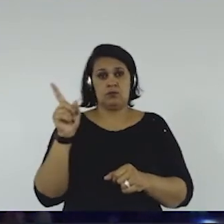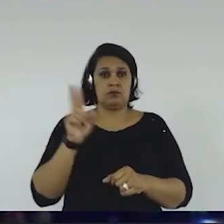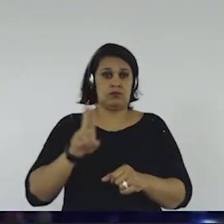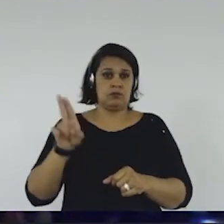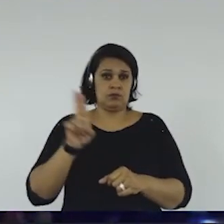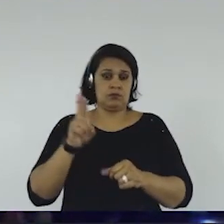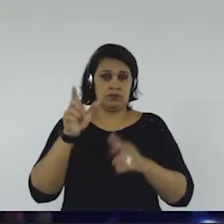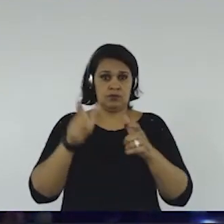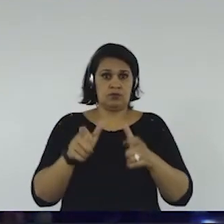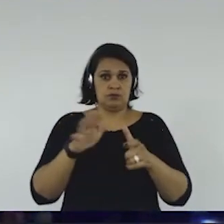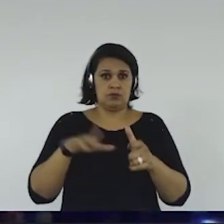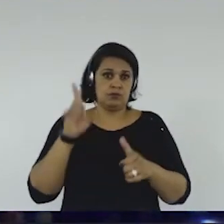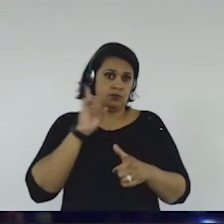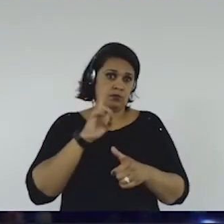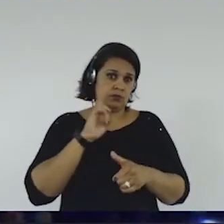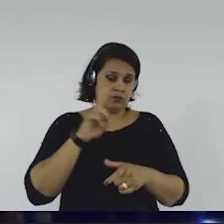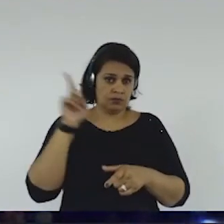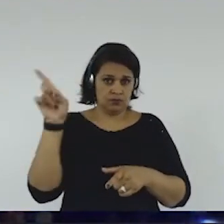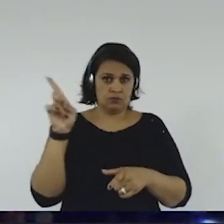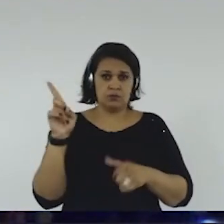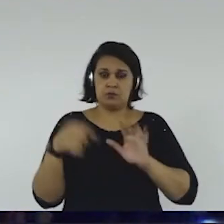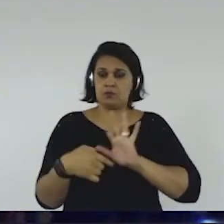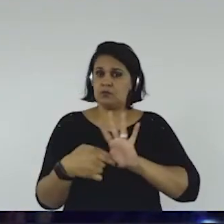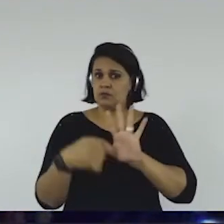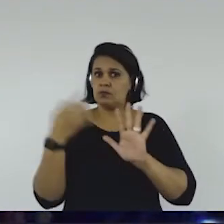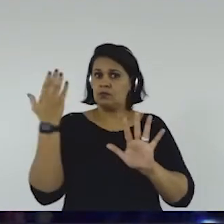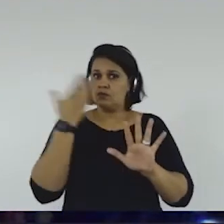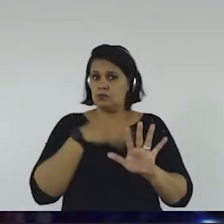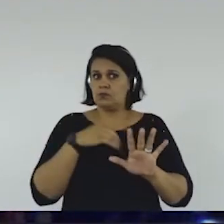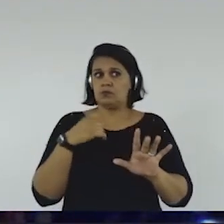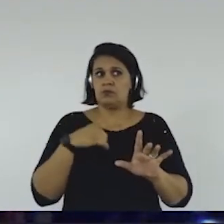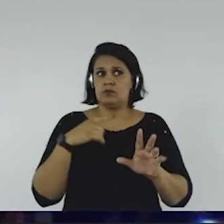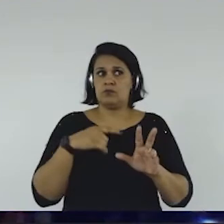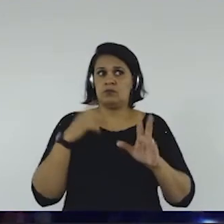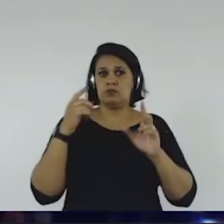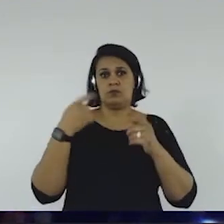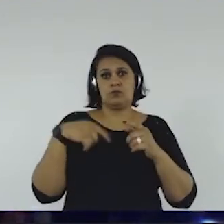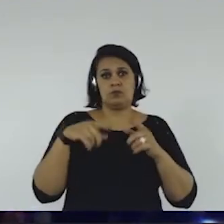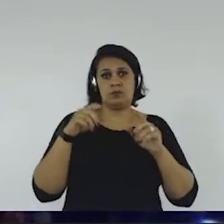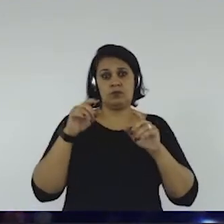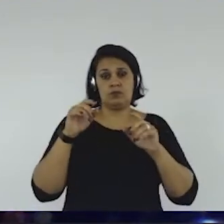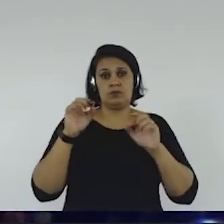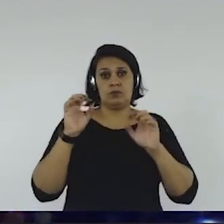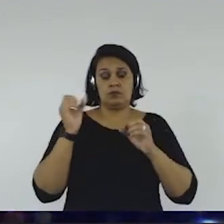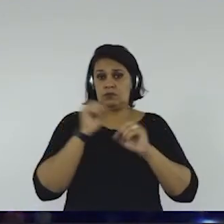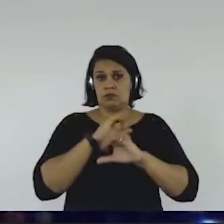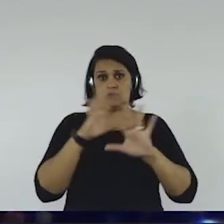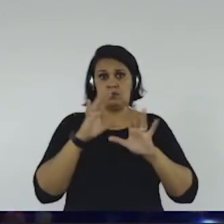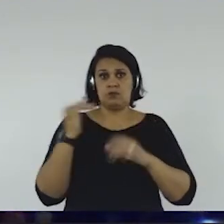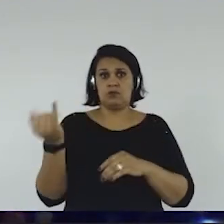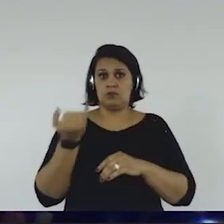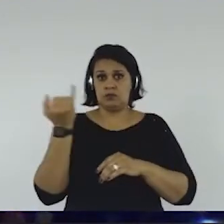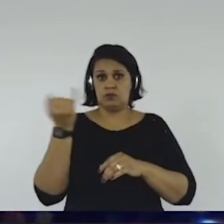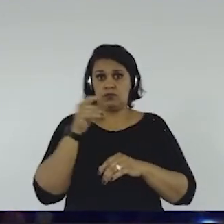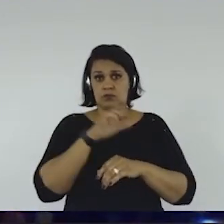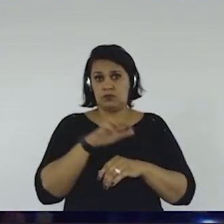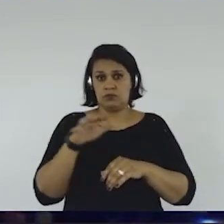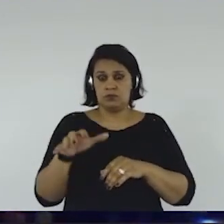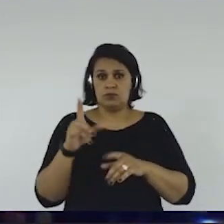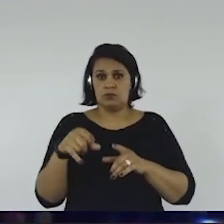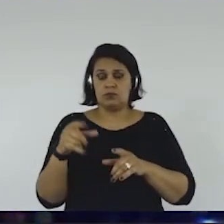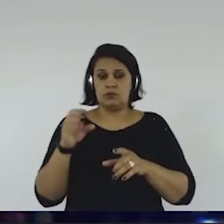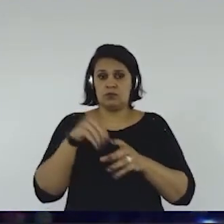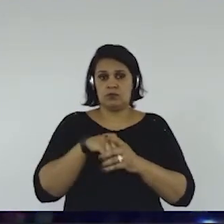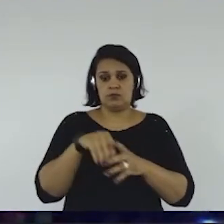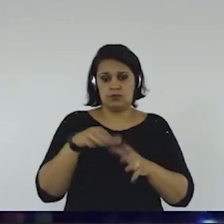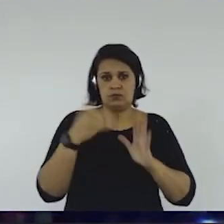com White Case, mostrou de forma muito clara o que é importante para as partes envolvidas nos